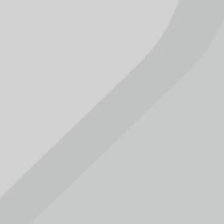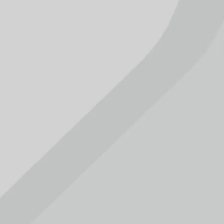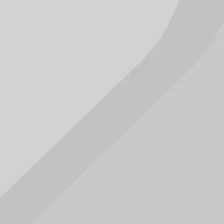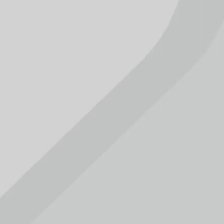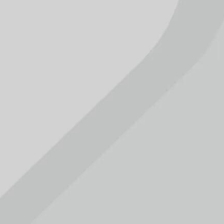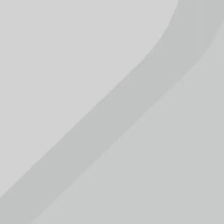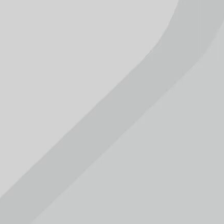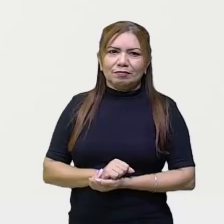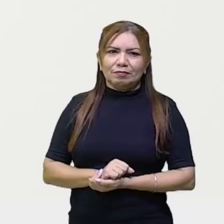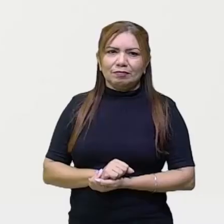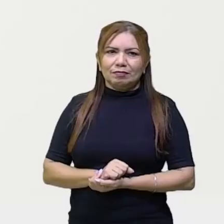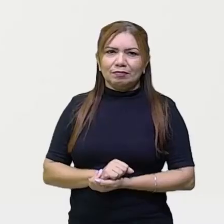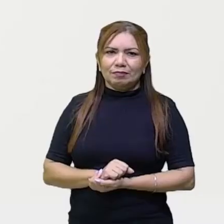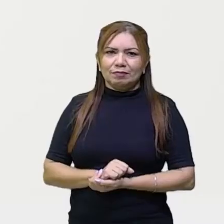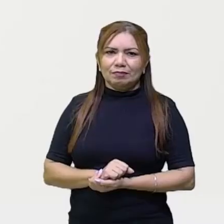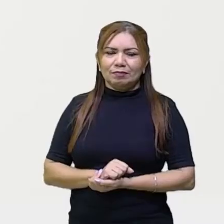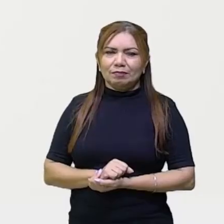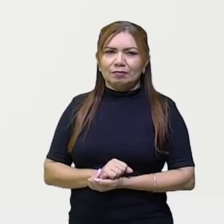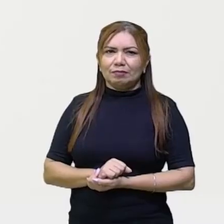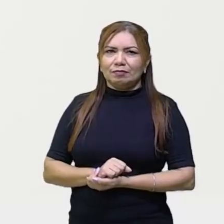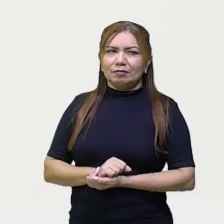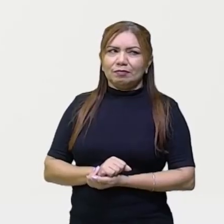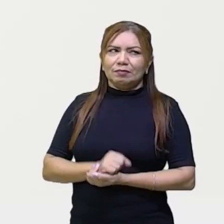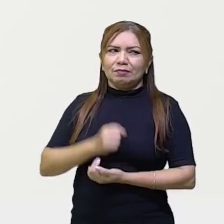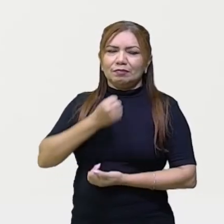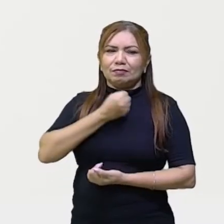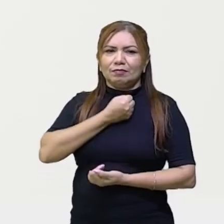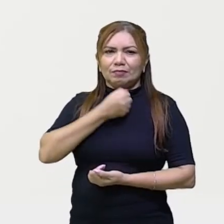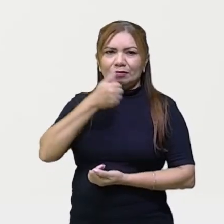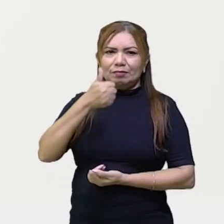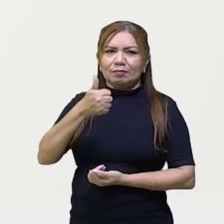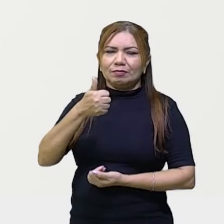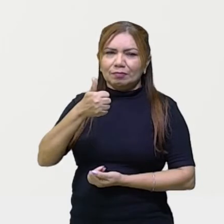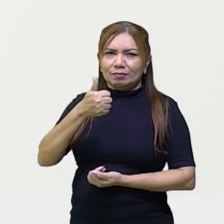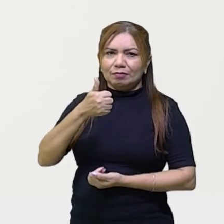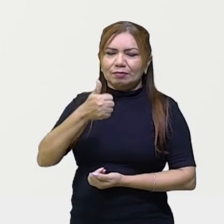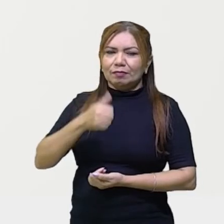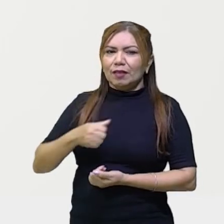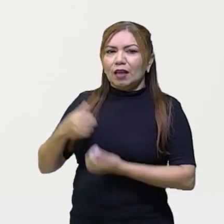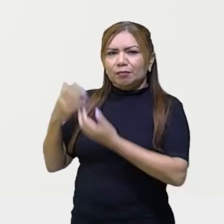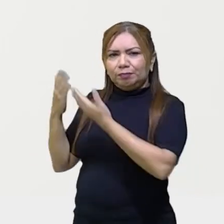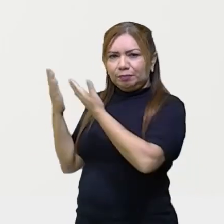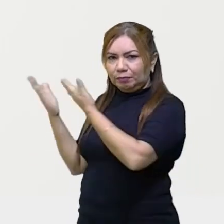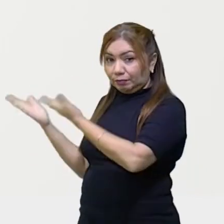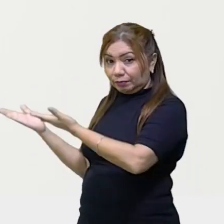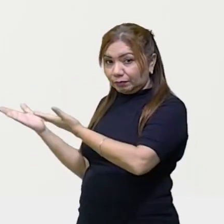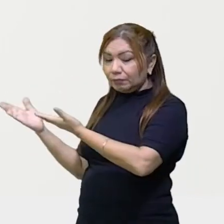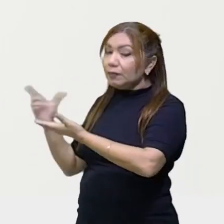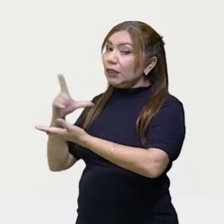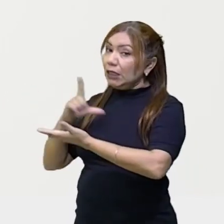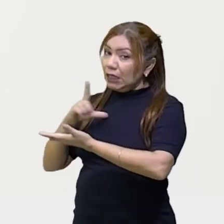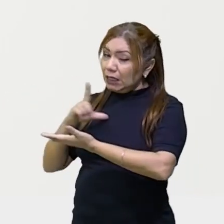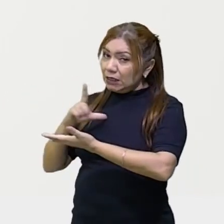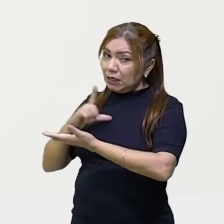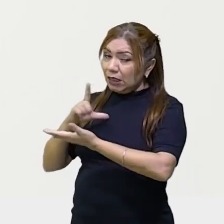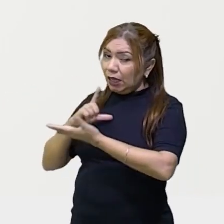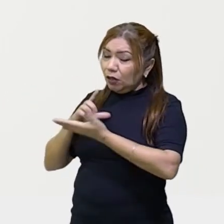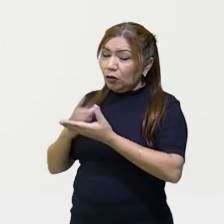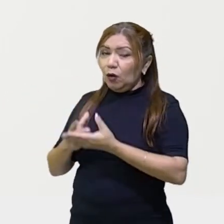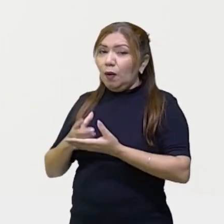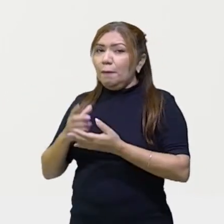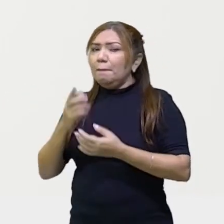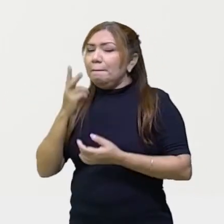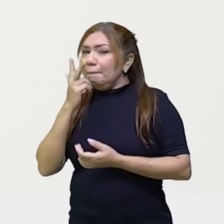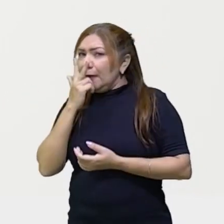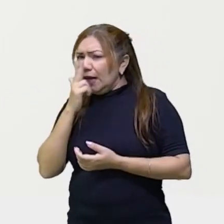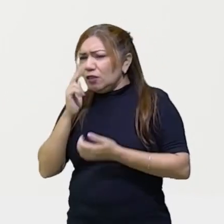a primeira questão os poliedros abaixo representa as peças de um jogo de montar